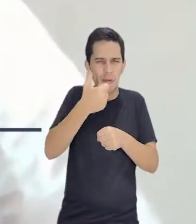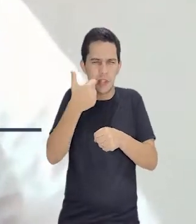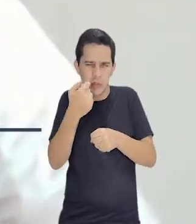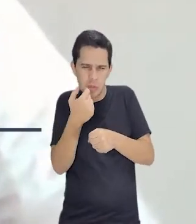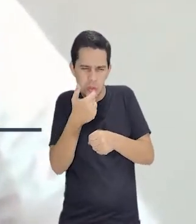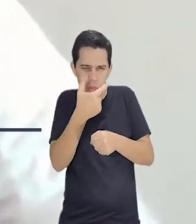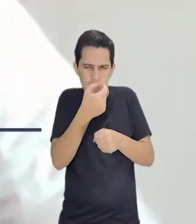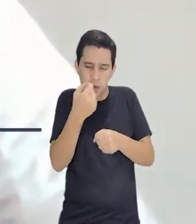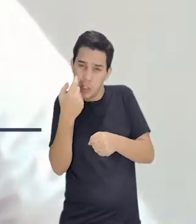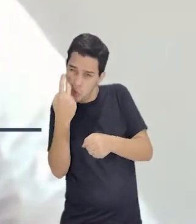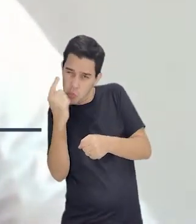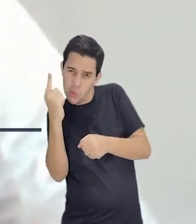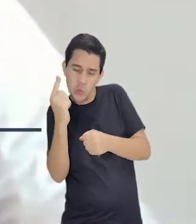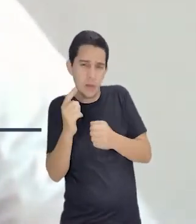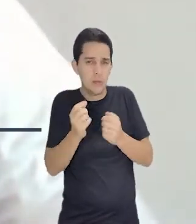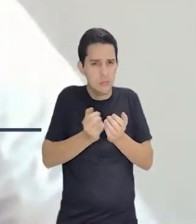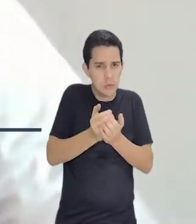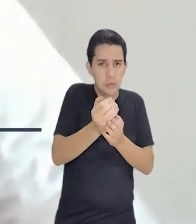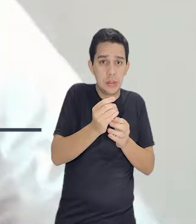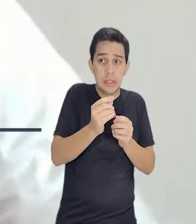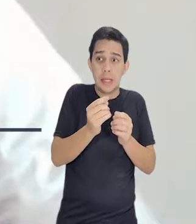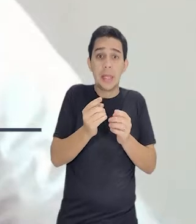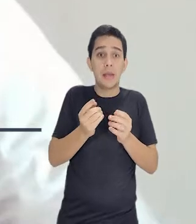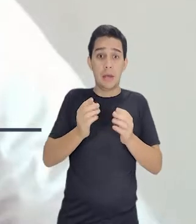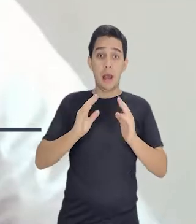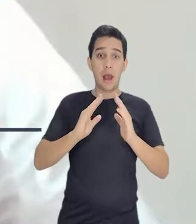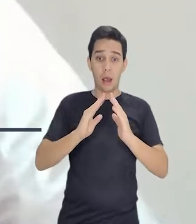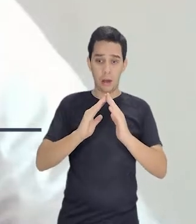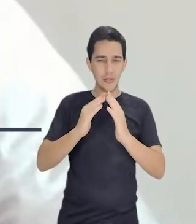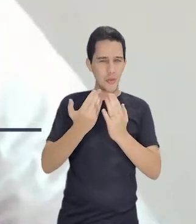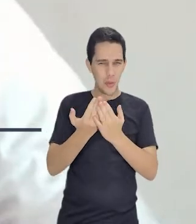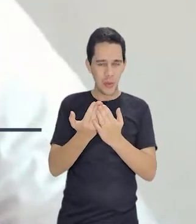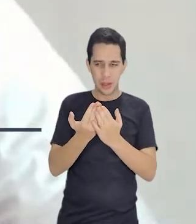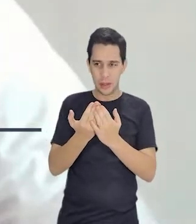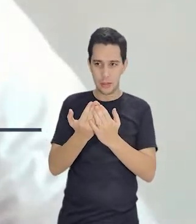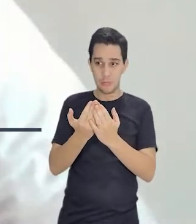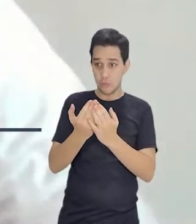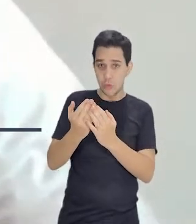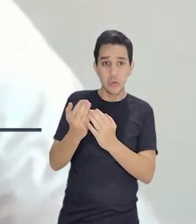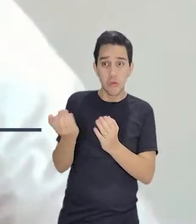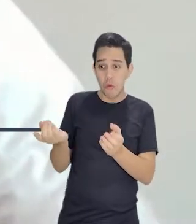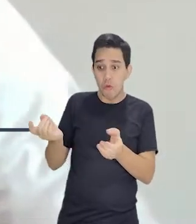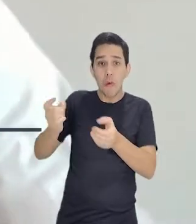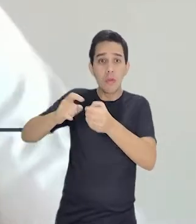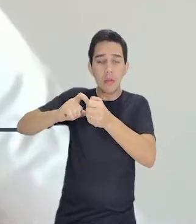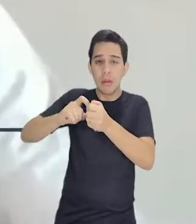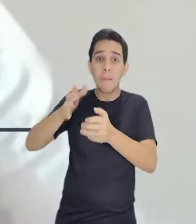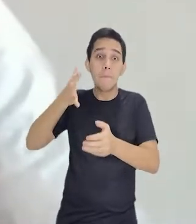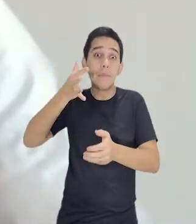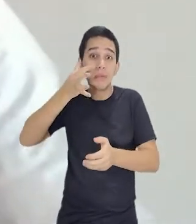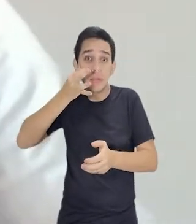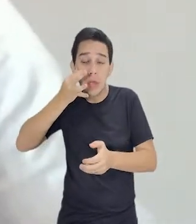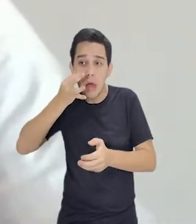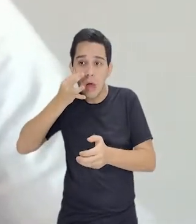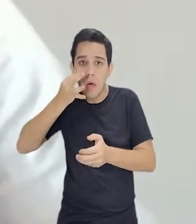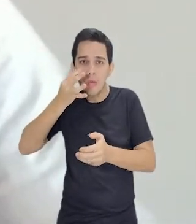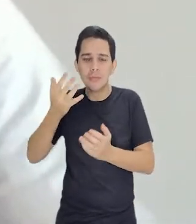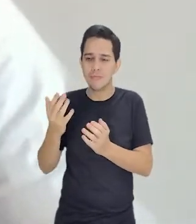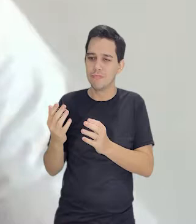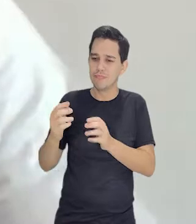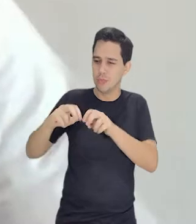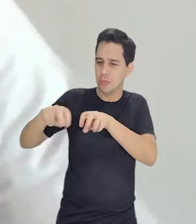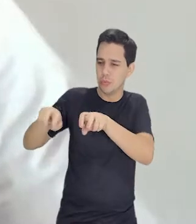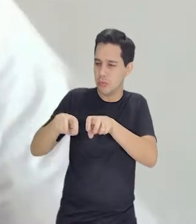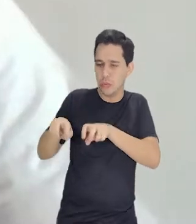tendo em vista que as medidas, o momento sanitário em que o município se encontrava já